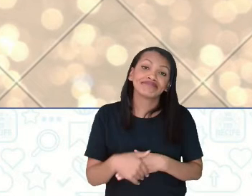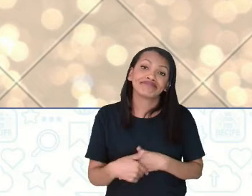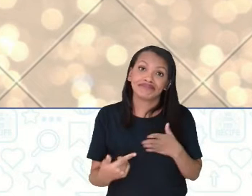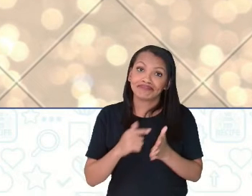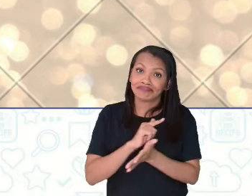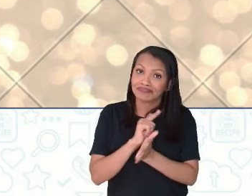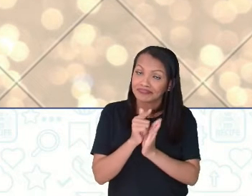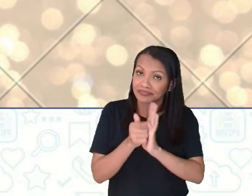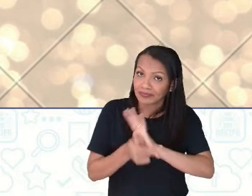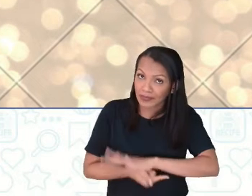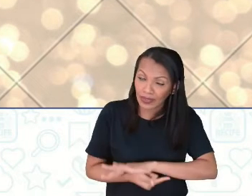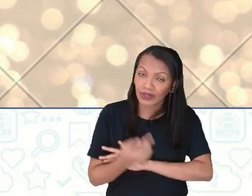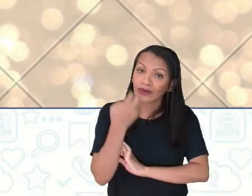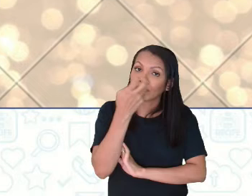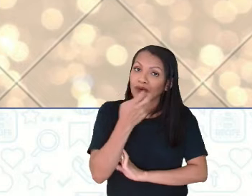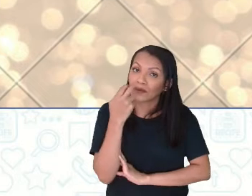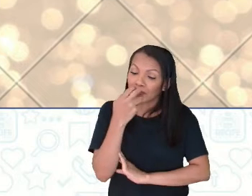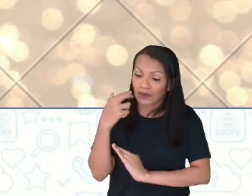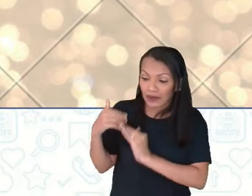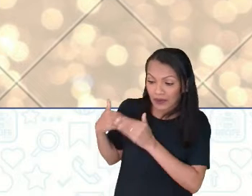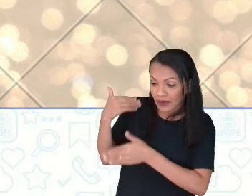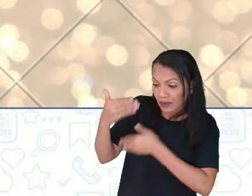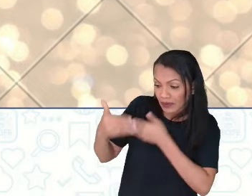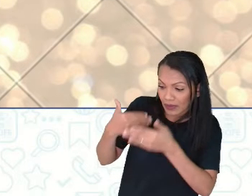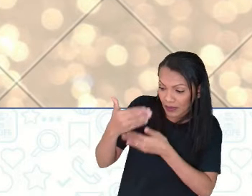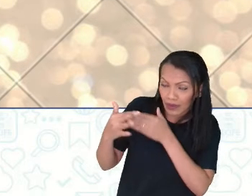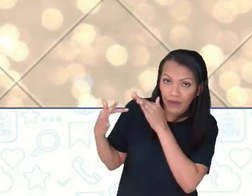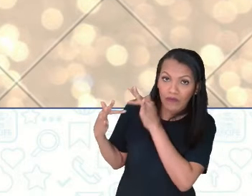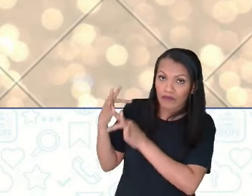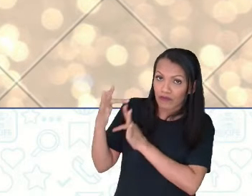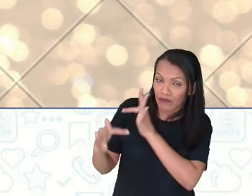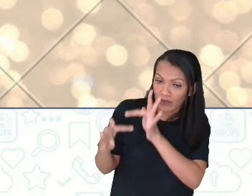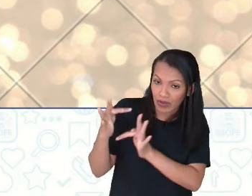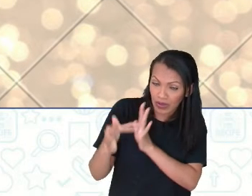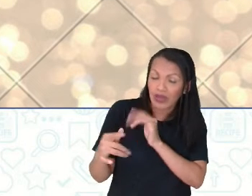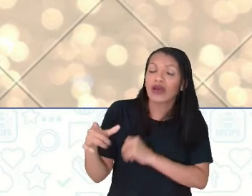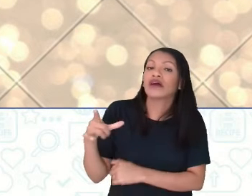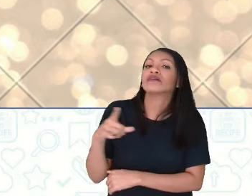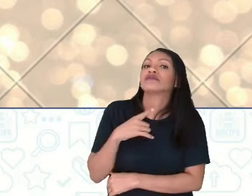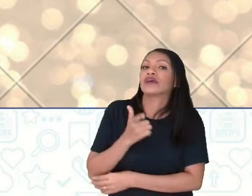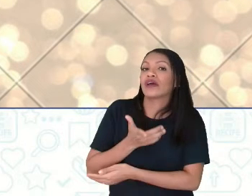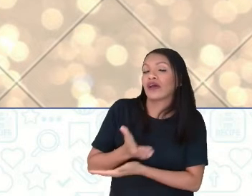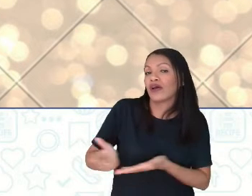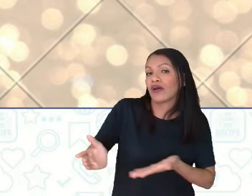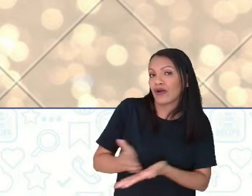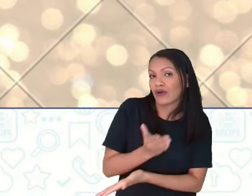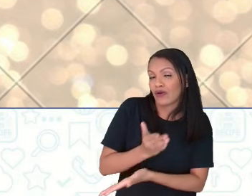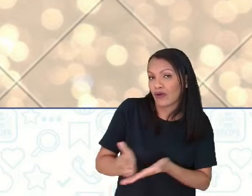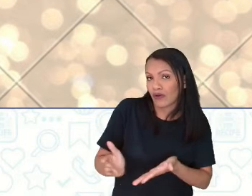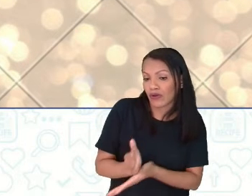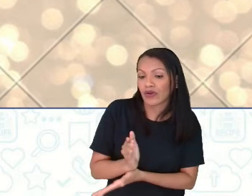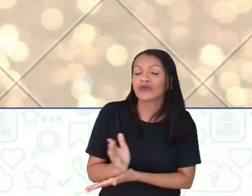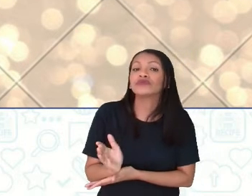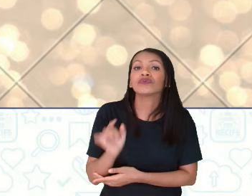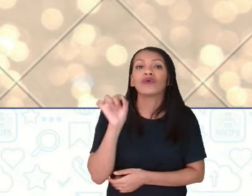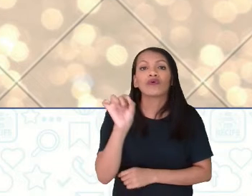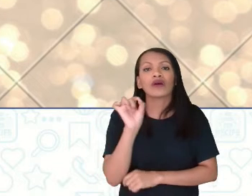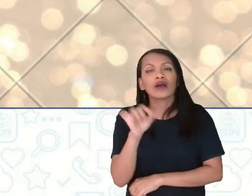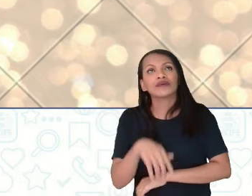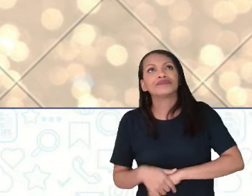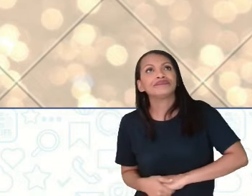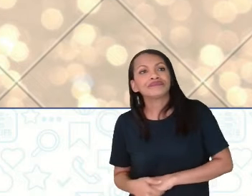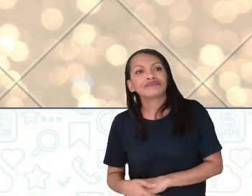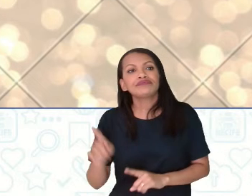gênero transmitido oralmente, as fábulas costumam ter muitas versões. Presença de personagens tipo,